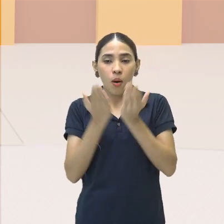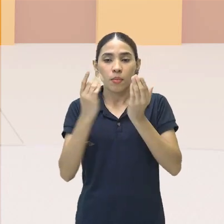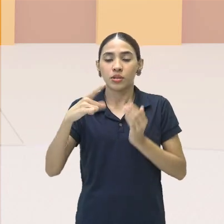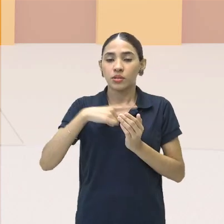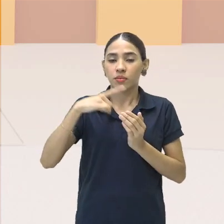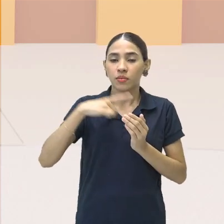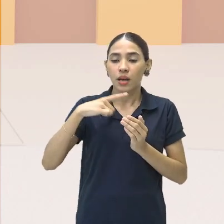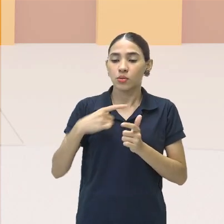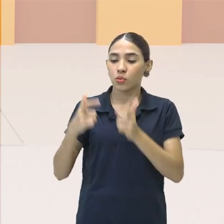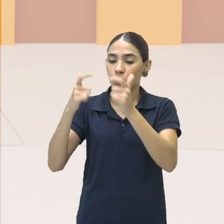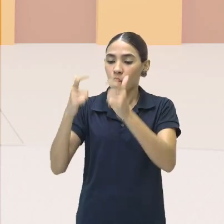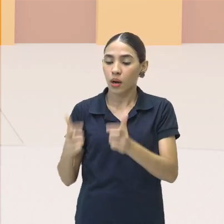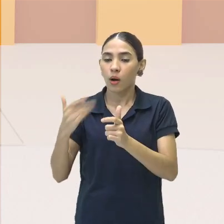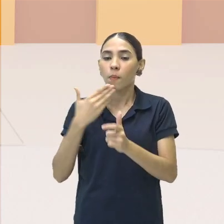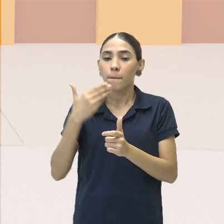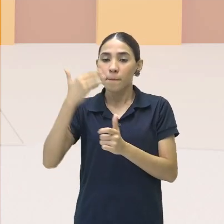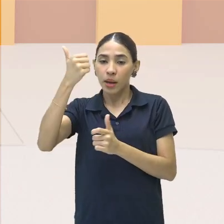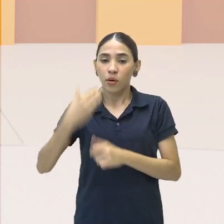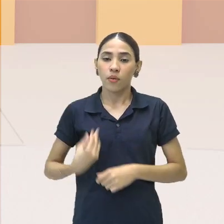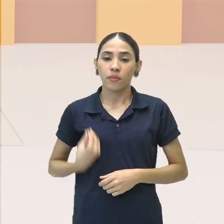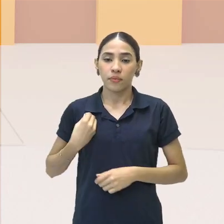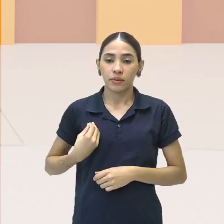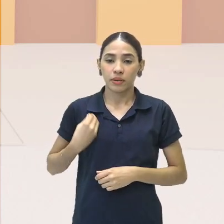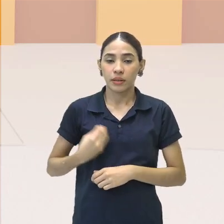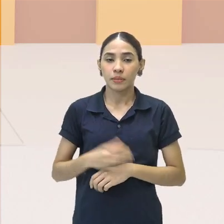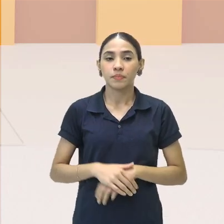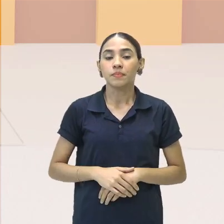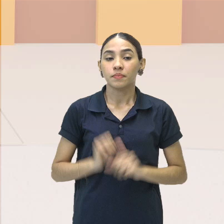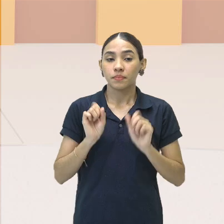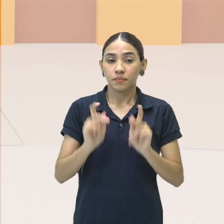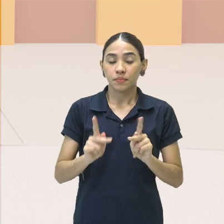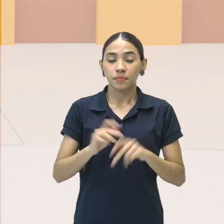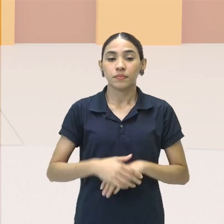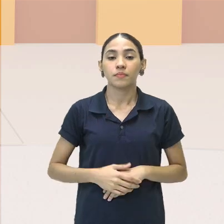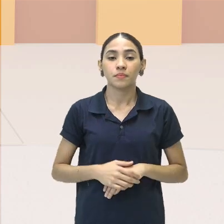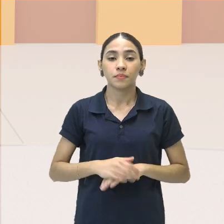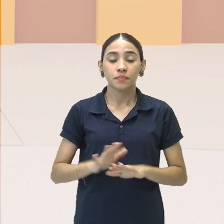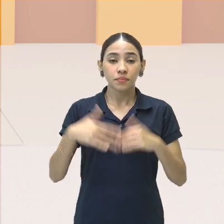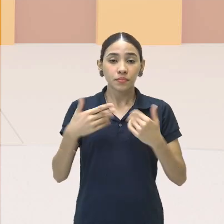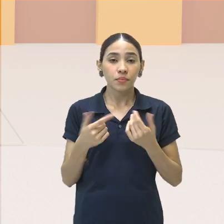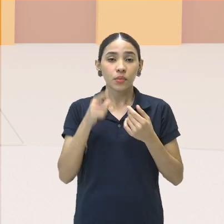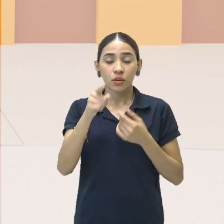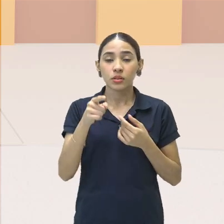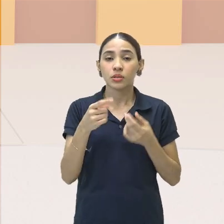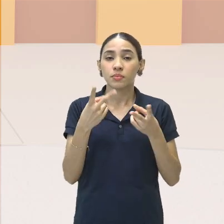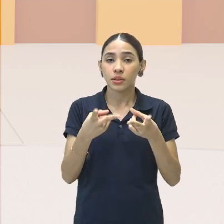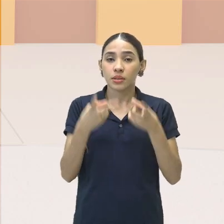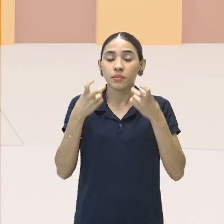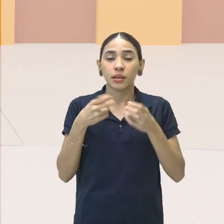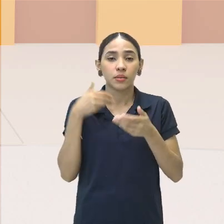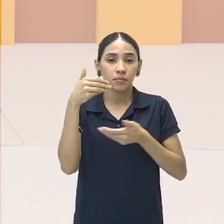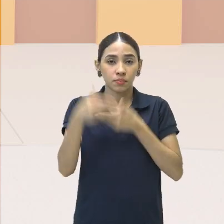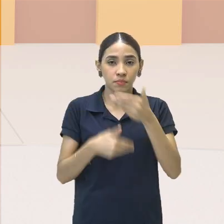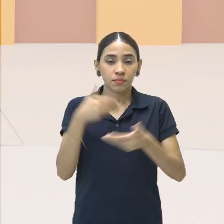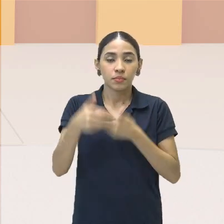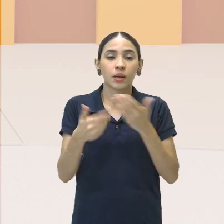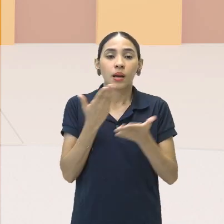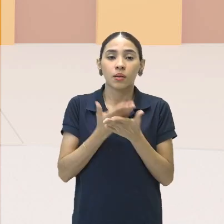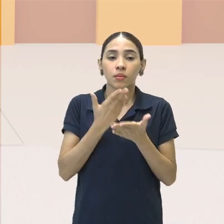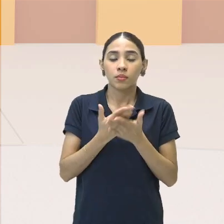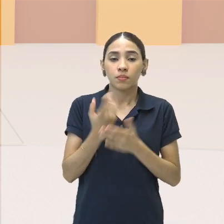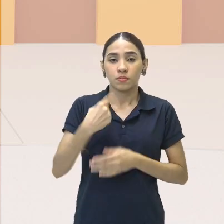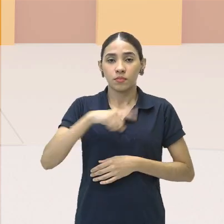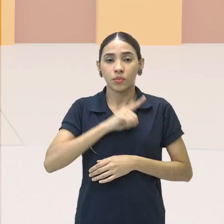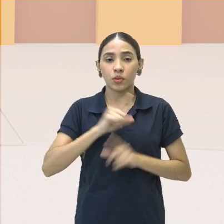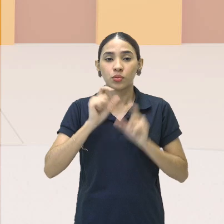local mais acolhedor para a sua sobrevivência, certo? Então, vocês observaram aqui no decorrer desta aula que